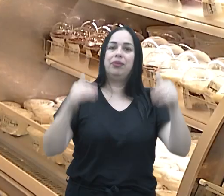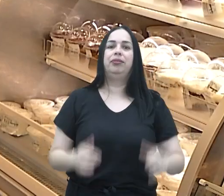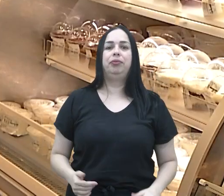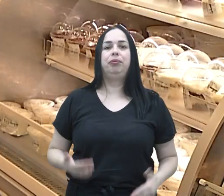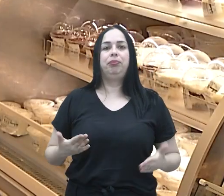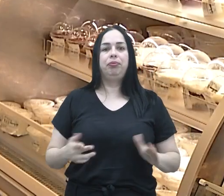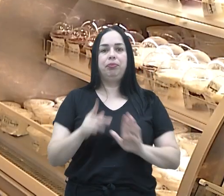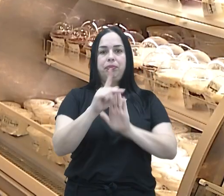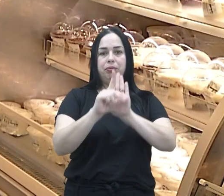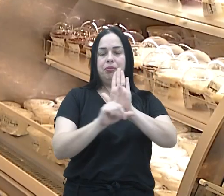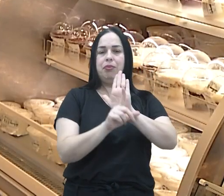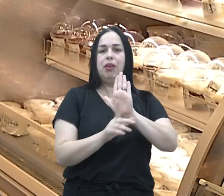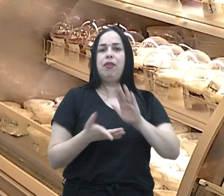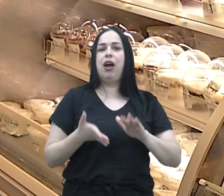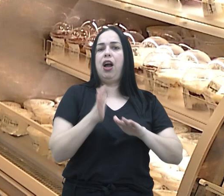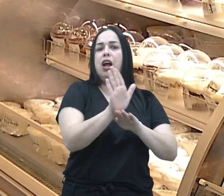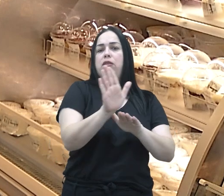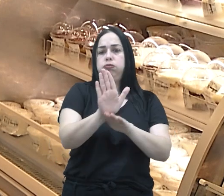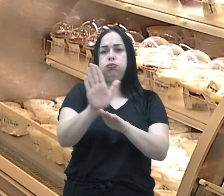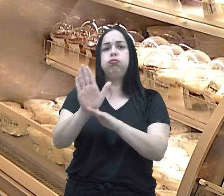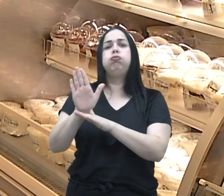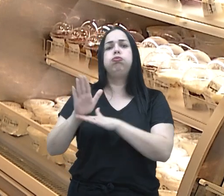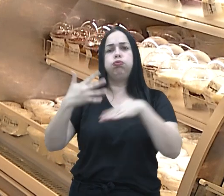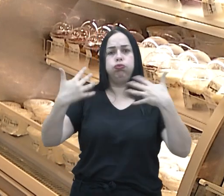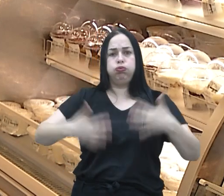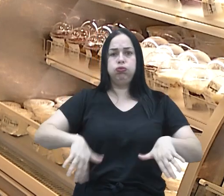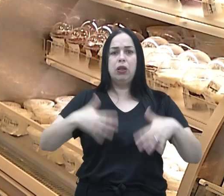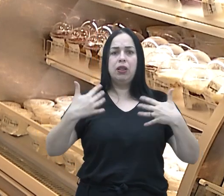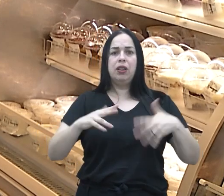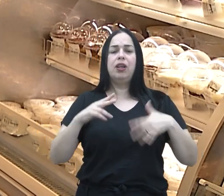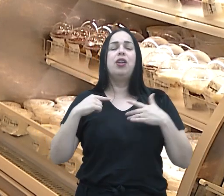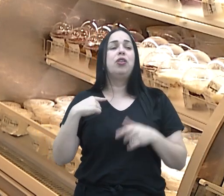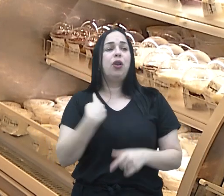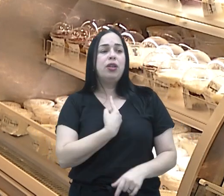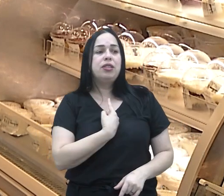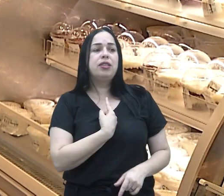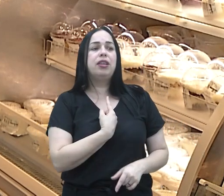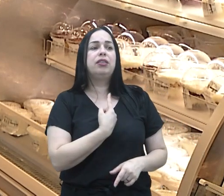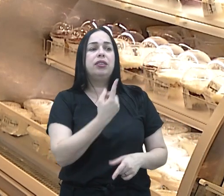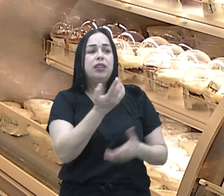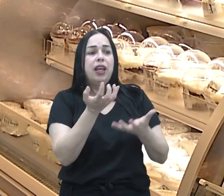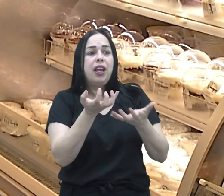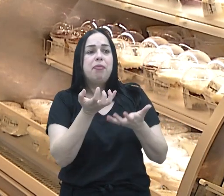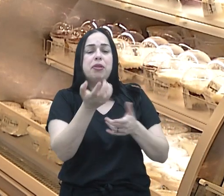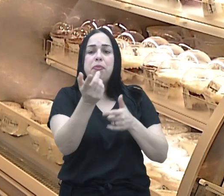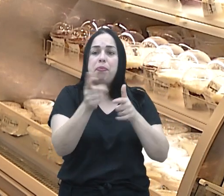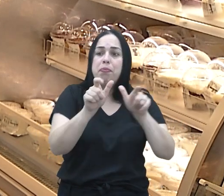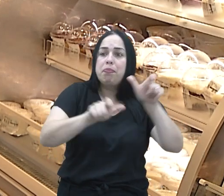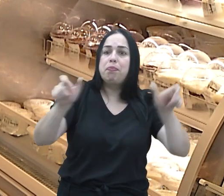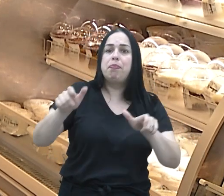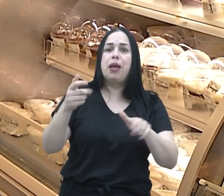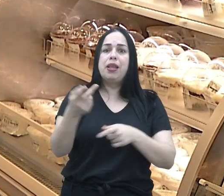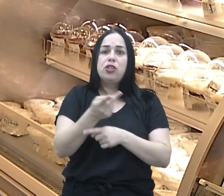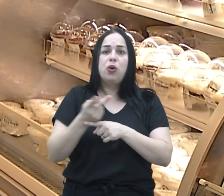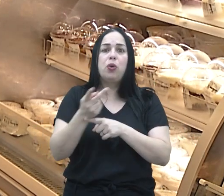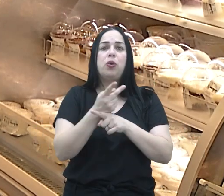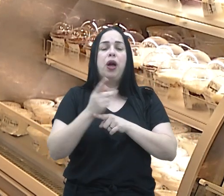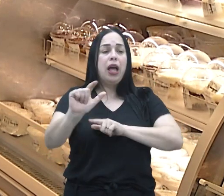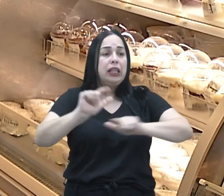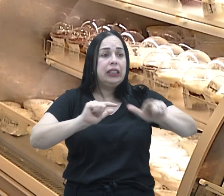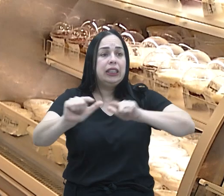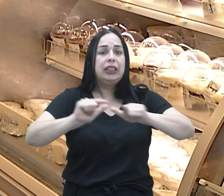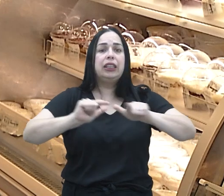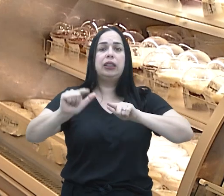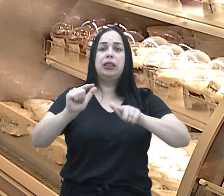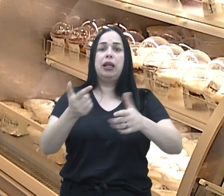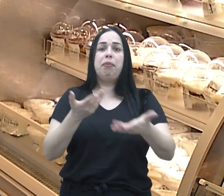TEA. Vai ser um projeto que vai ajudar bastante, nesse sentido. A gente está procurando pessoas assim, que estejam dispostas a se